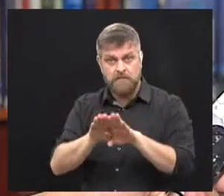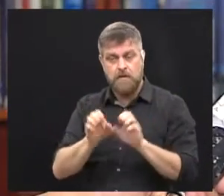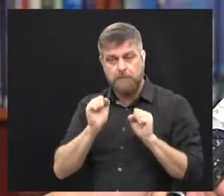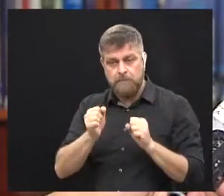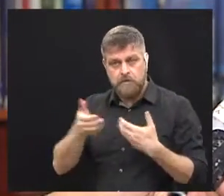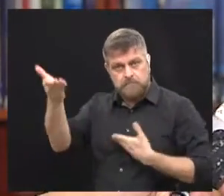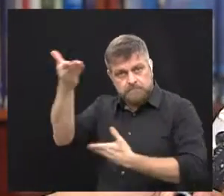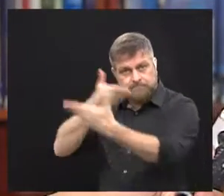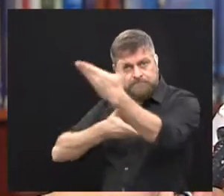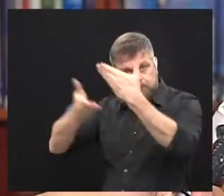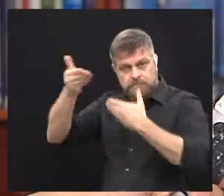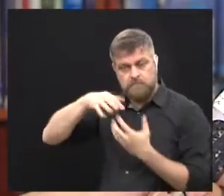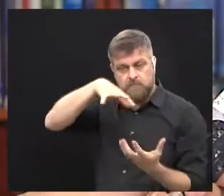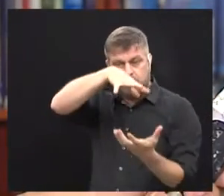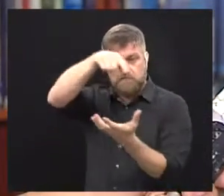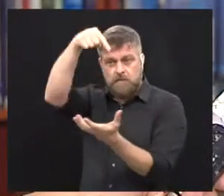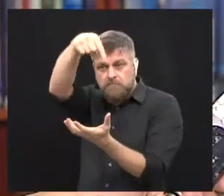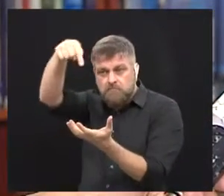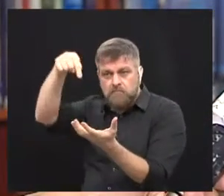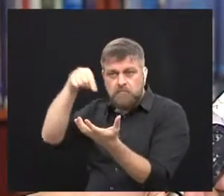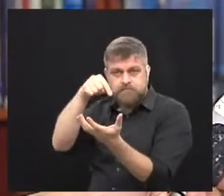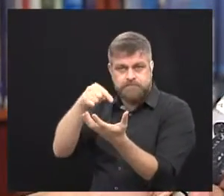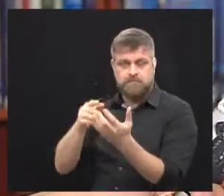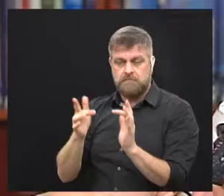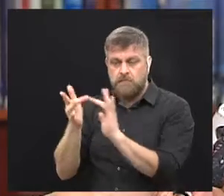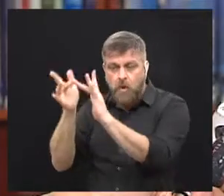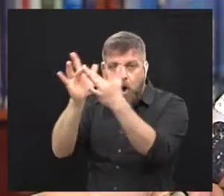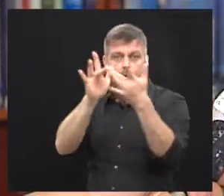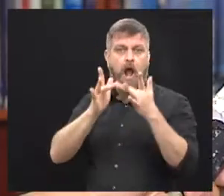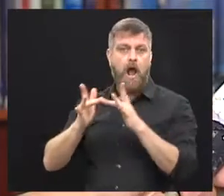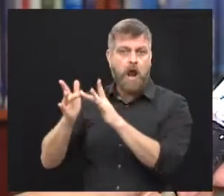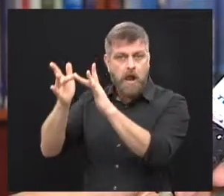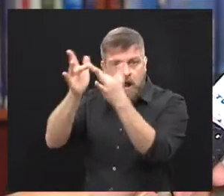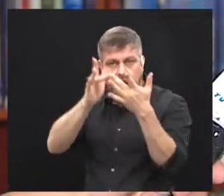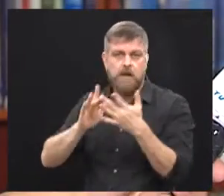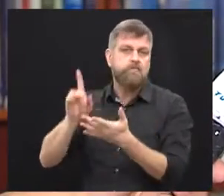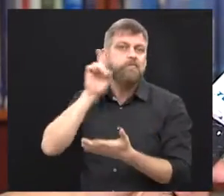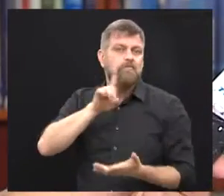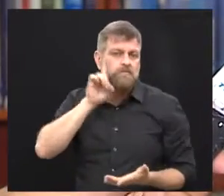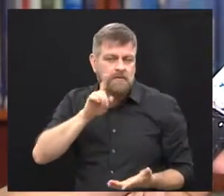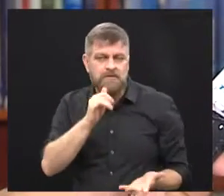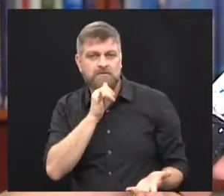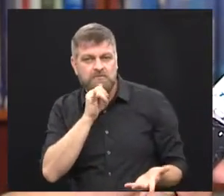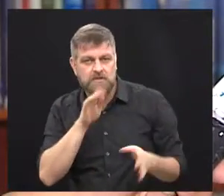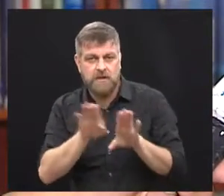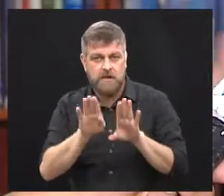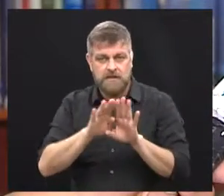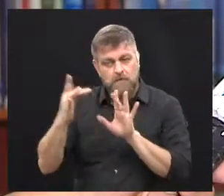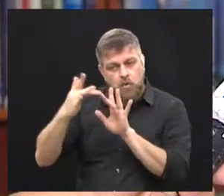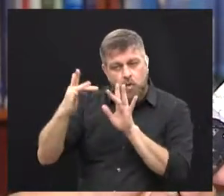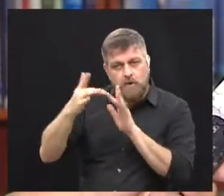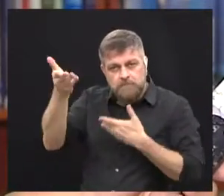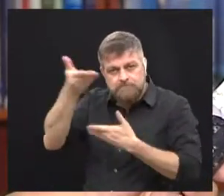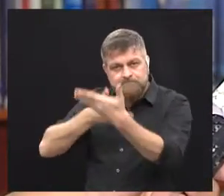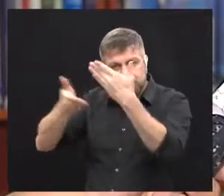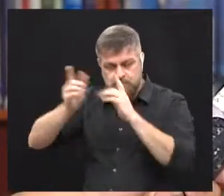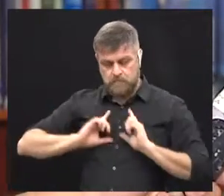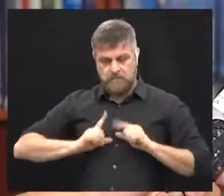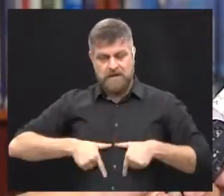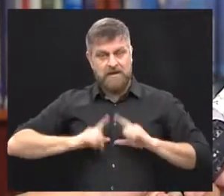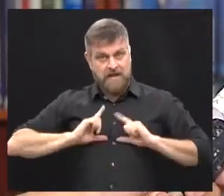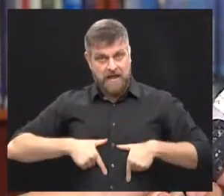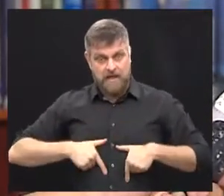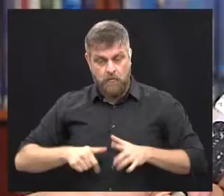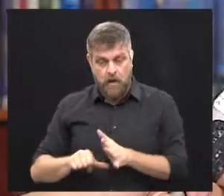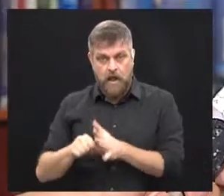do ponto de vista internacional. Então, ele pretende ampliar relações com os Estados Unidos, pretende ampliar relações com Israel. Aliás, a primeira